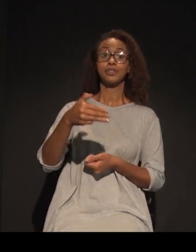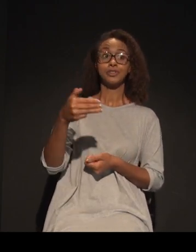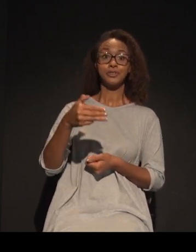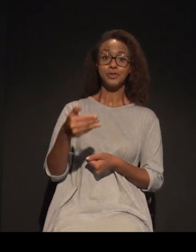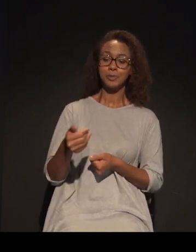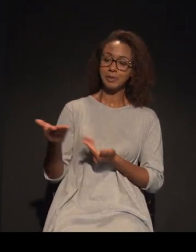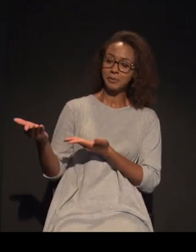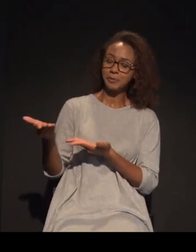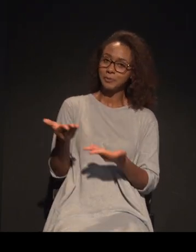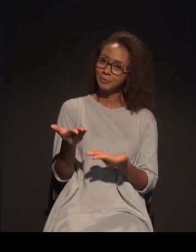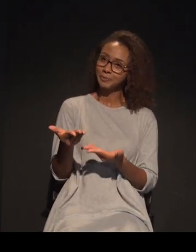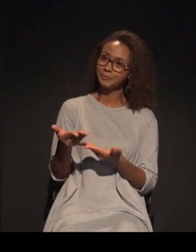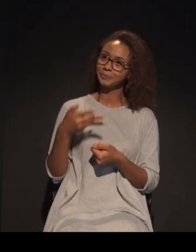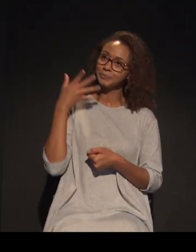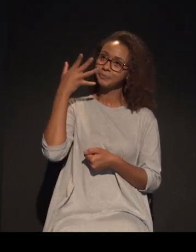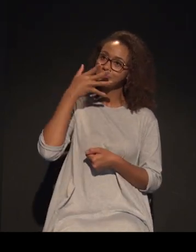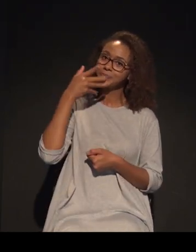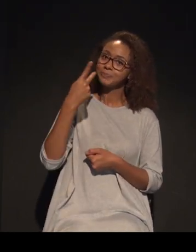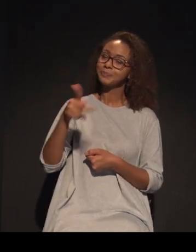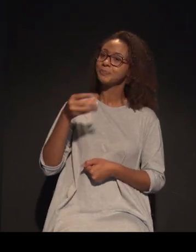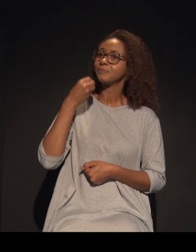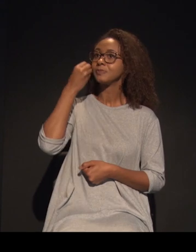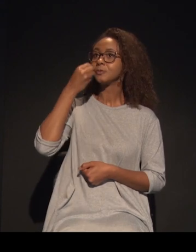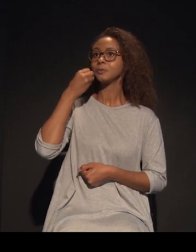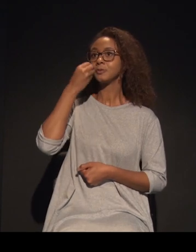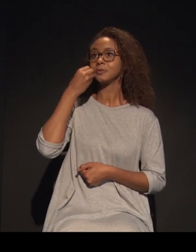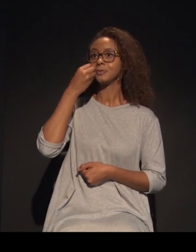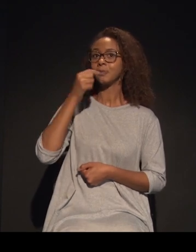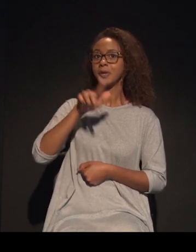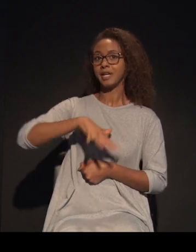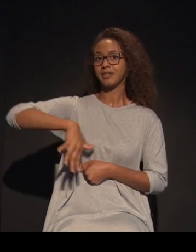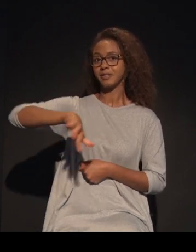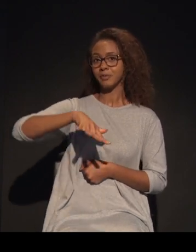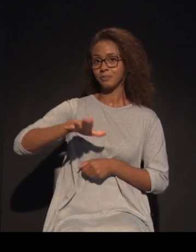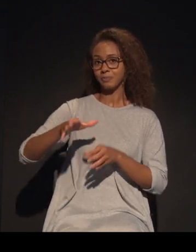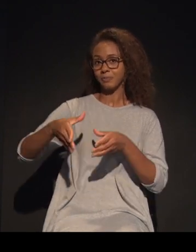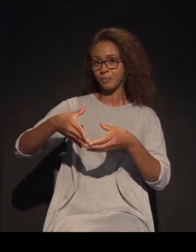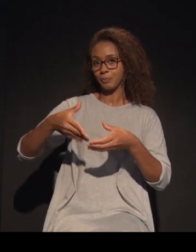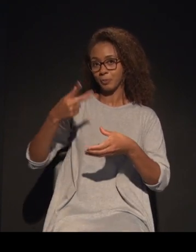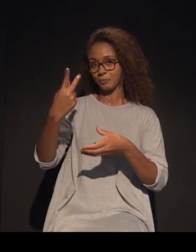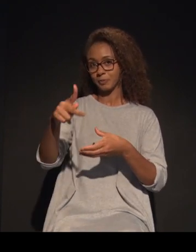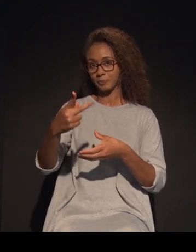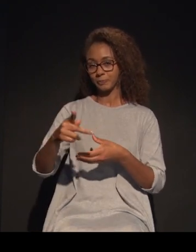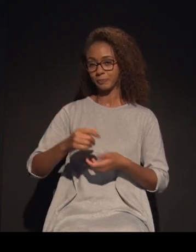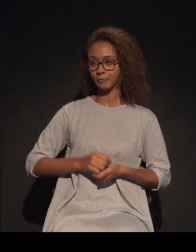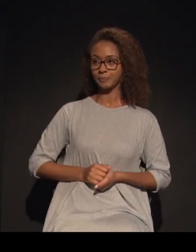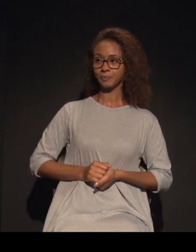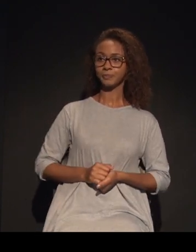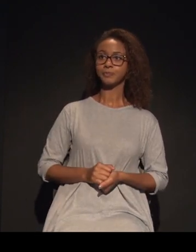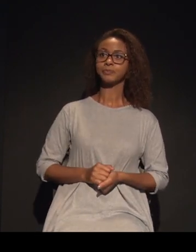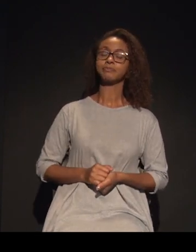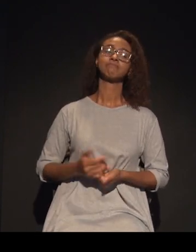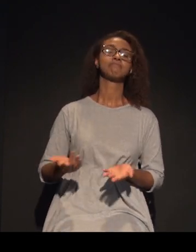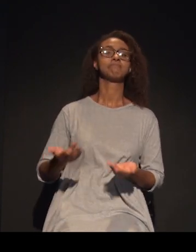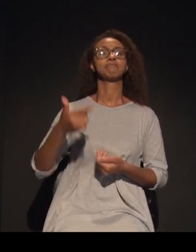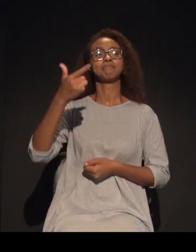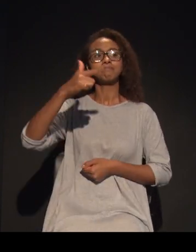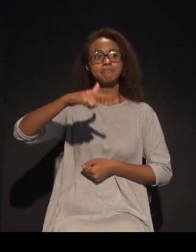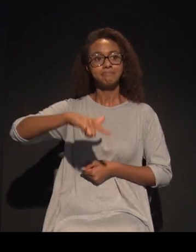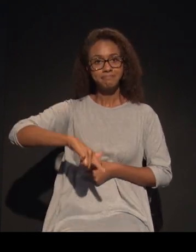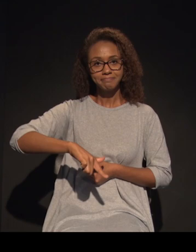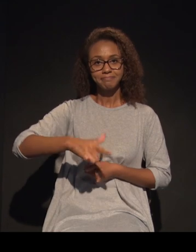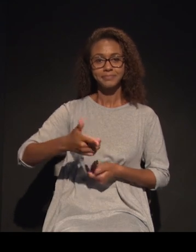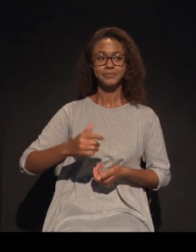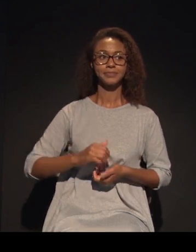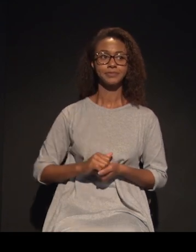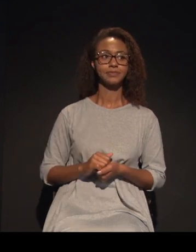você aí fala da sua experiência lá do seu povo mais uma vez